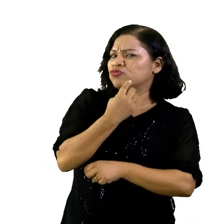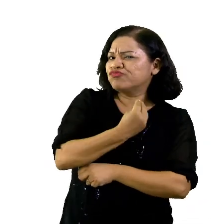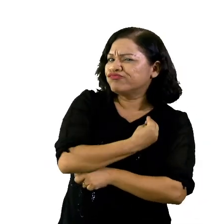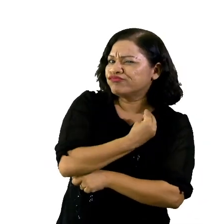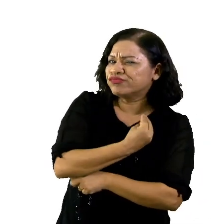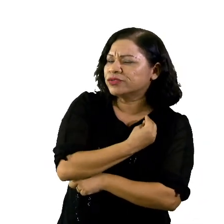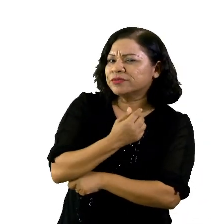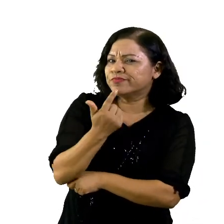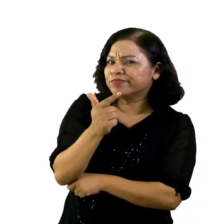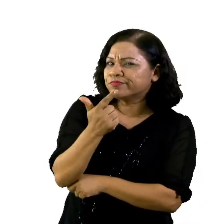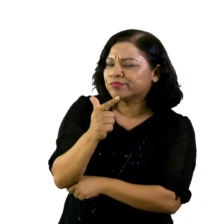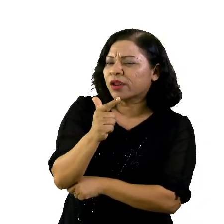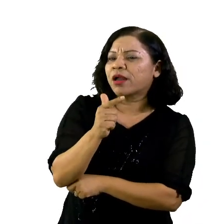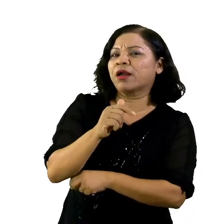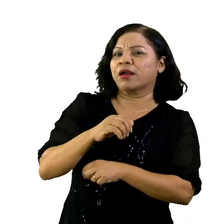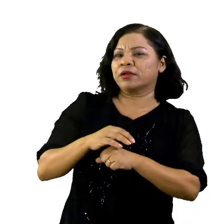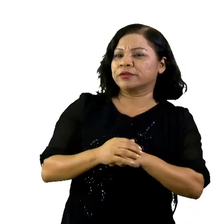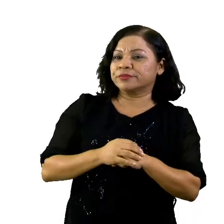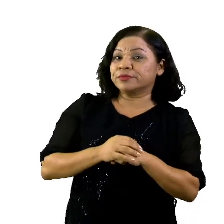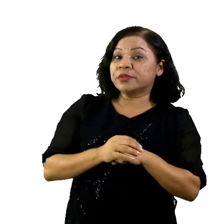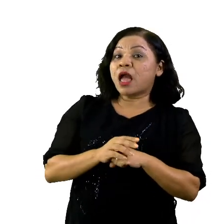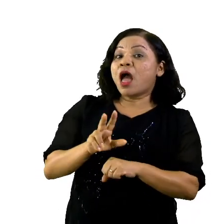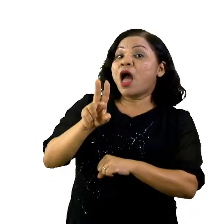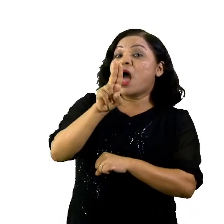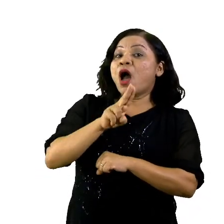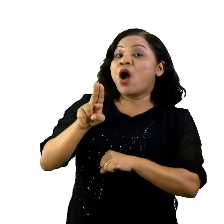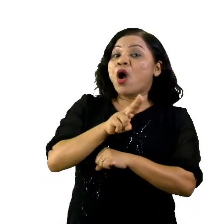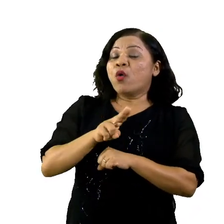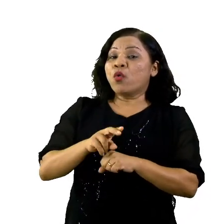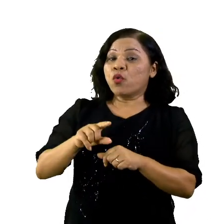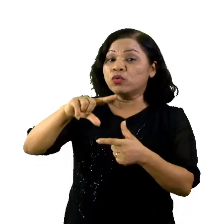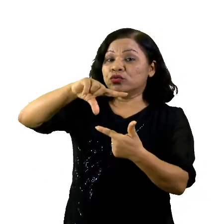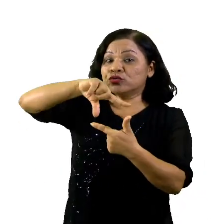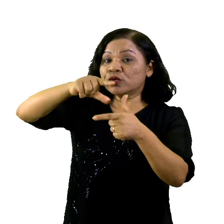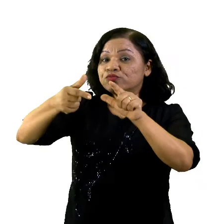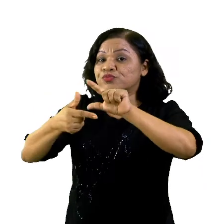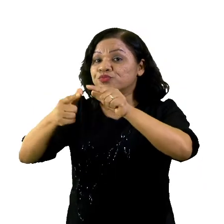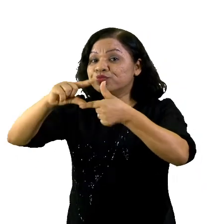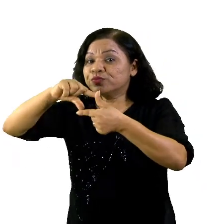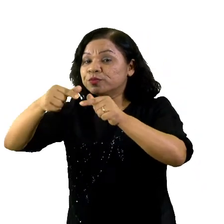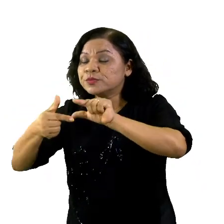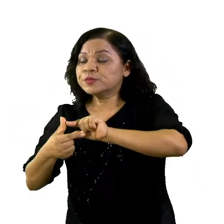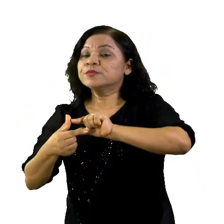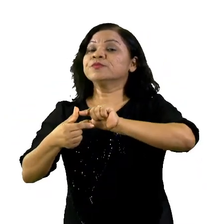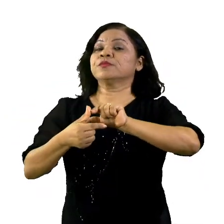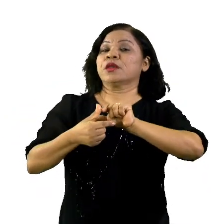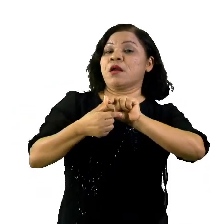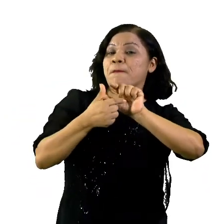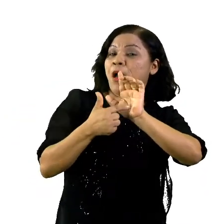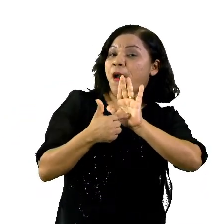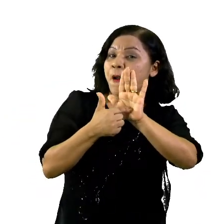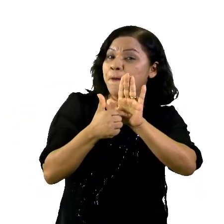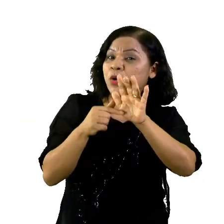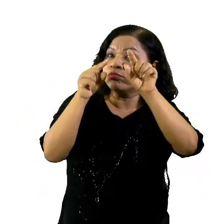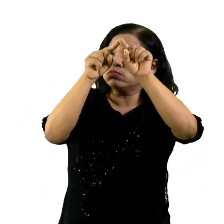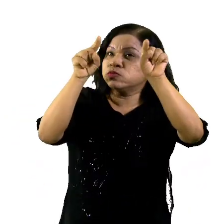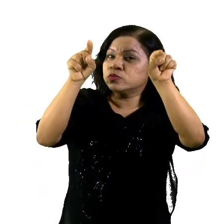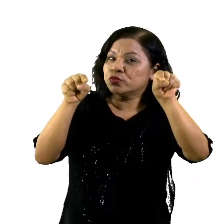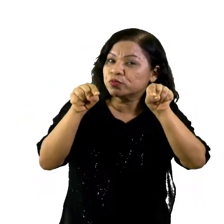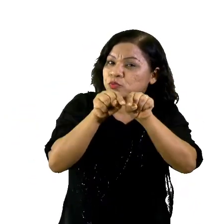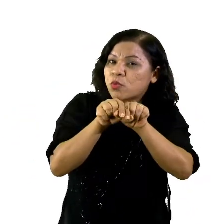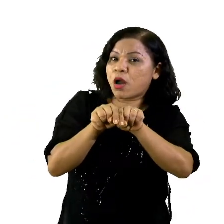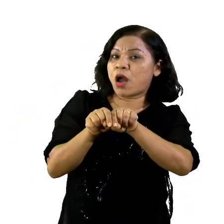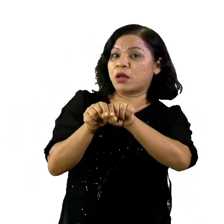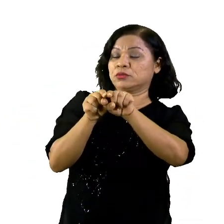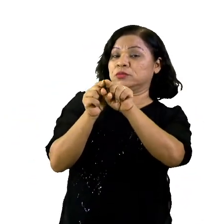artista usa-se da geometria para compor o quadro e os rostos das pessoas não